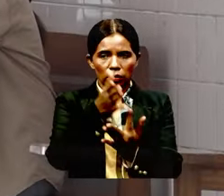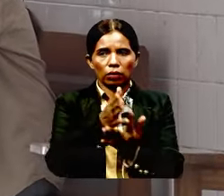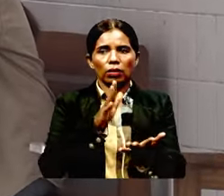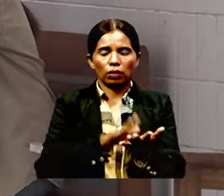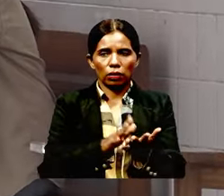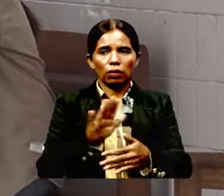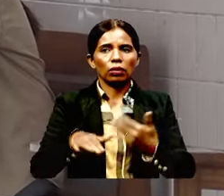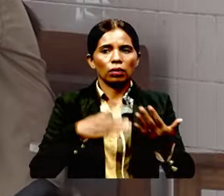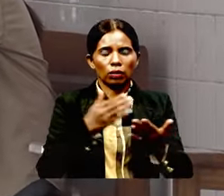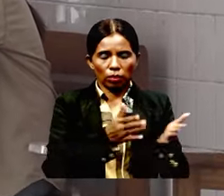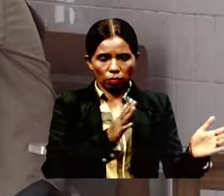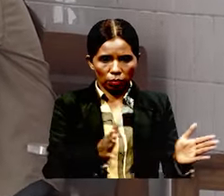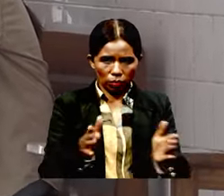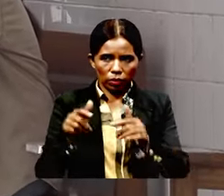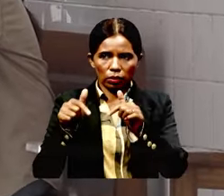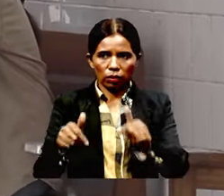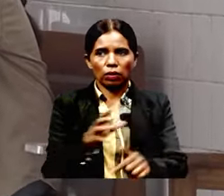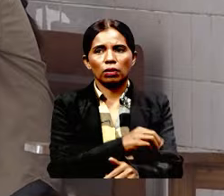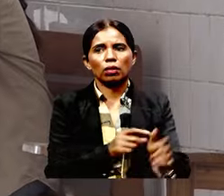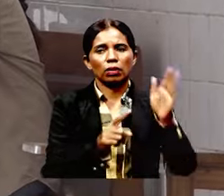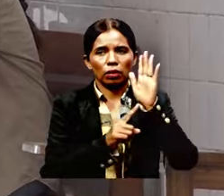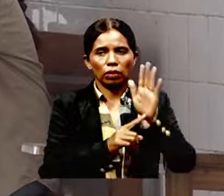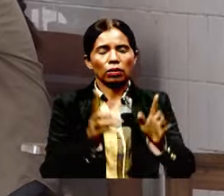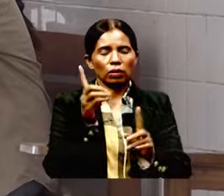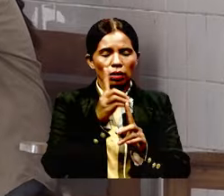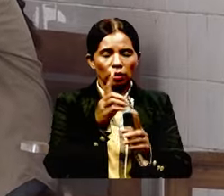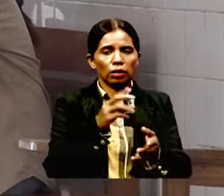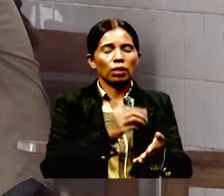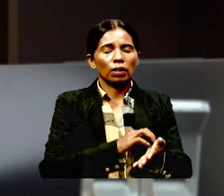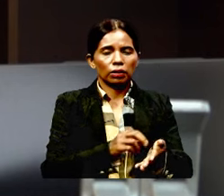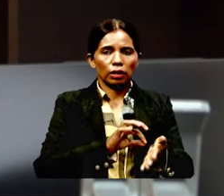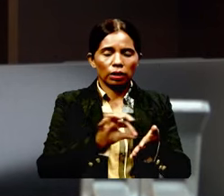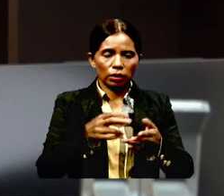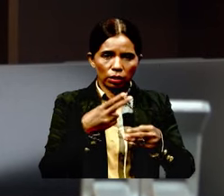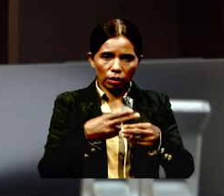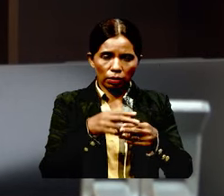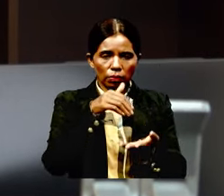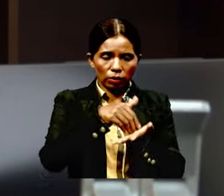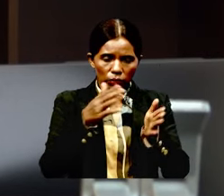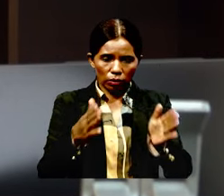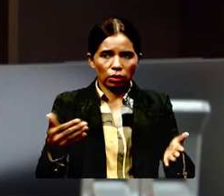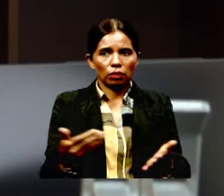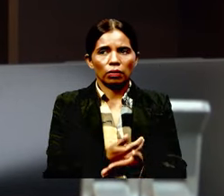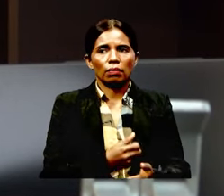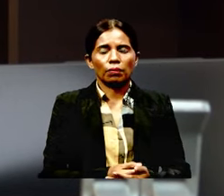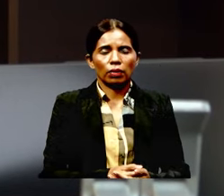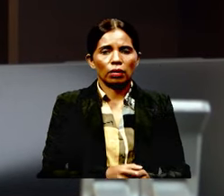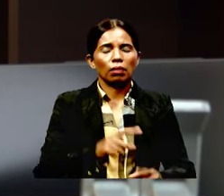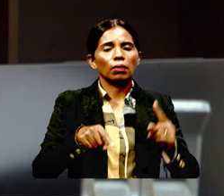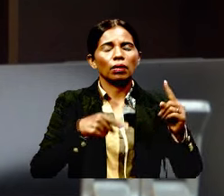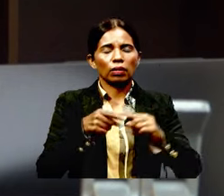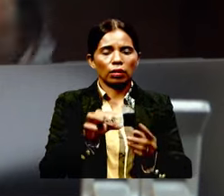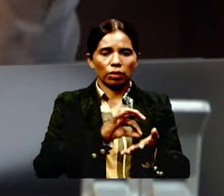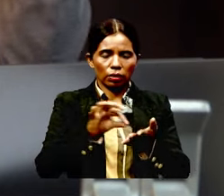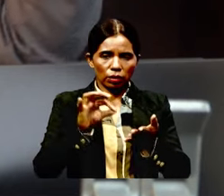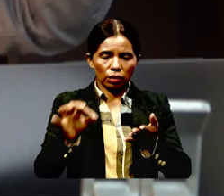Superior, conclui processo, né? Foi no anúncio, loro inscrição para estudante FON. O Renvoso de Ambaíra Mahau inscrição, a minha